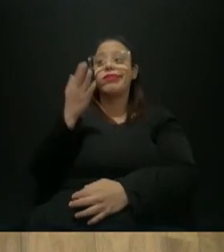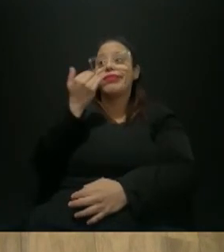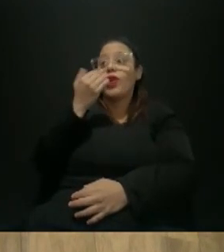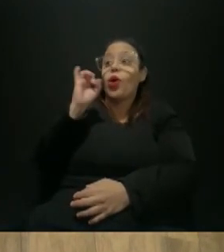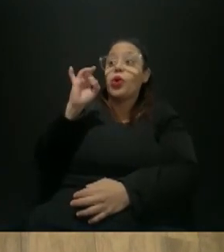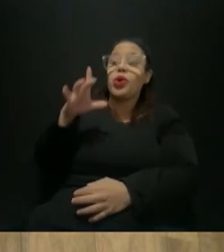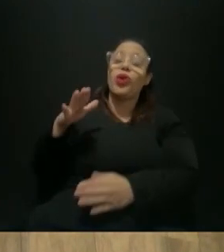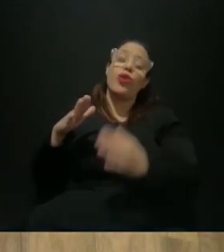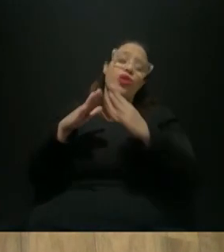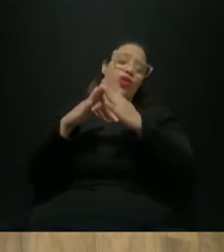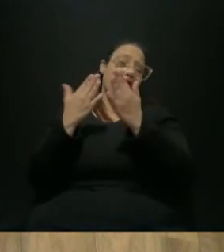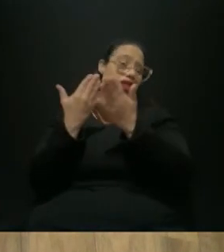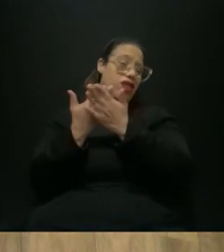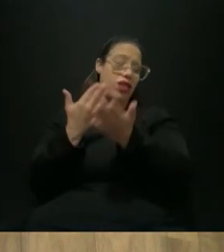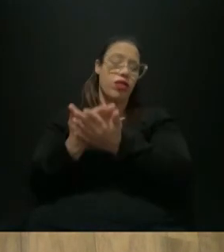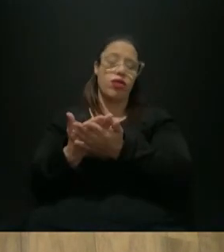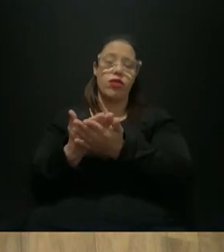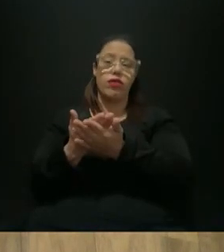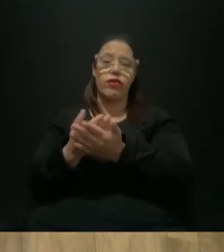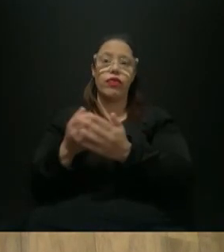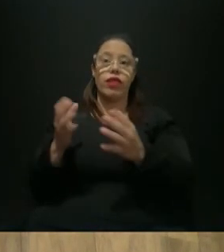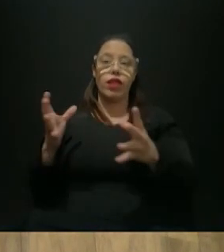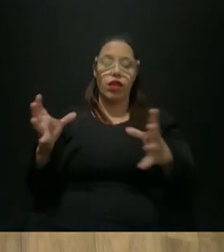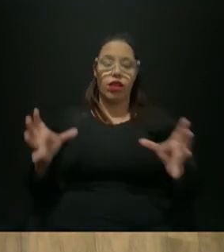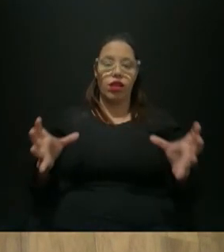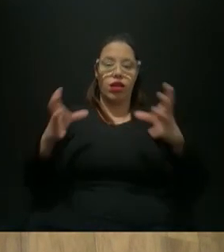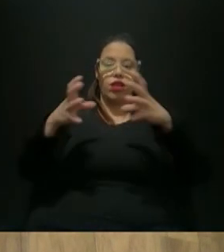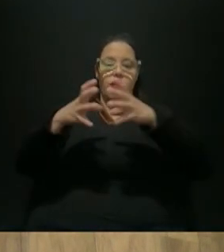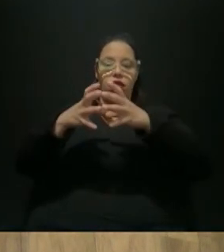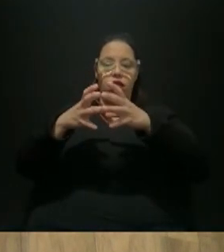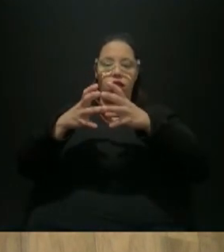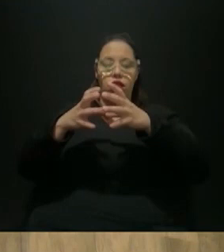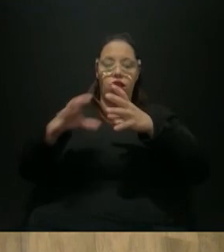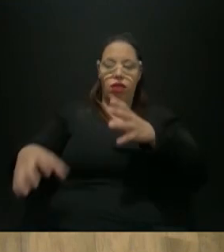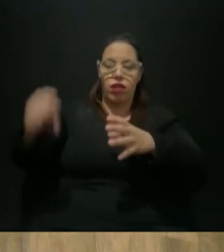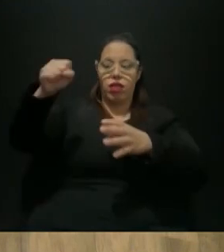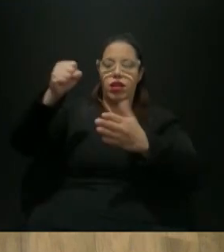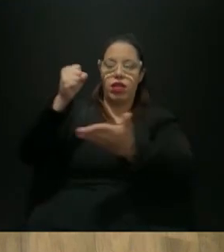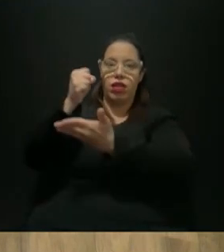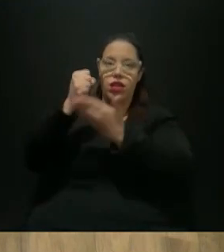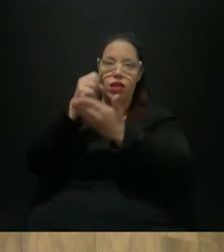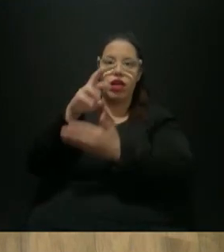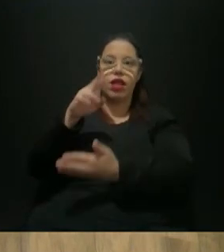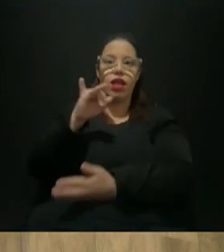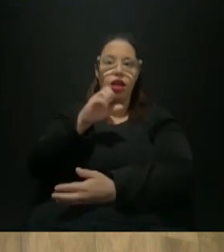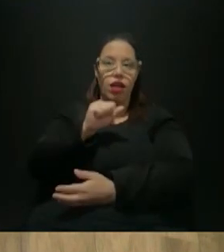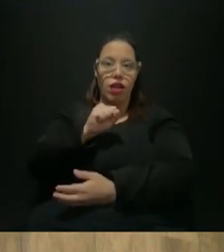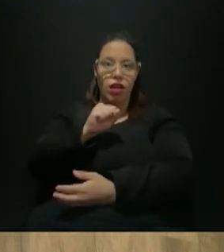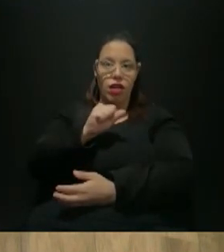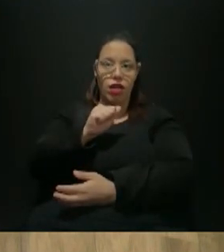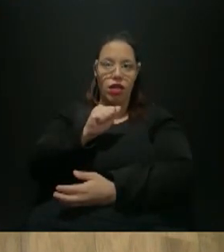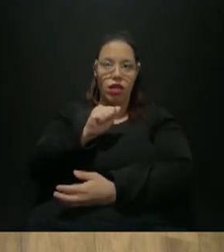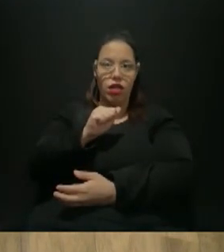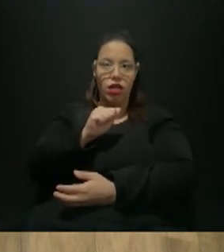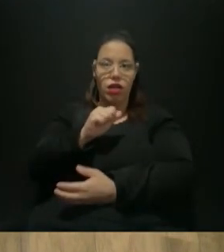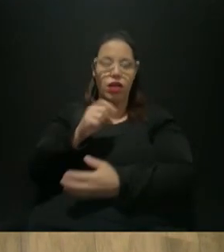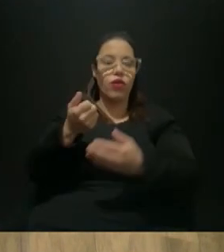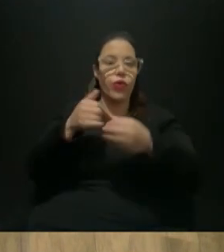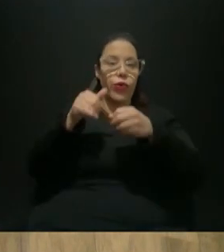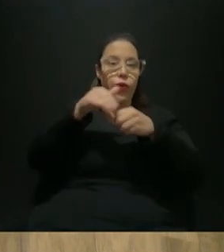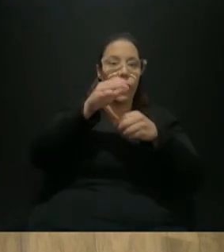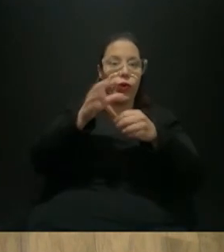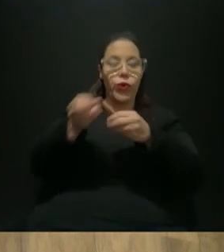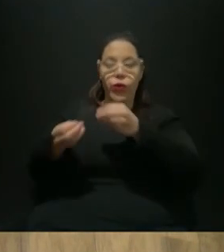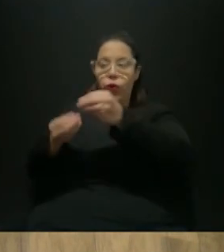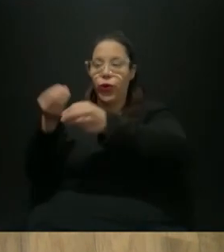aí foram feitas cestas básicas, né? A CEASA também, era uma vez por semana, distribuía nas escolas os